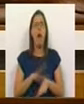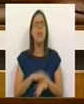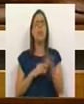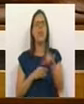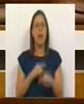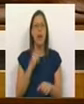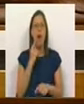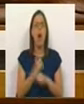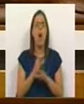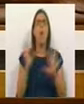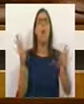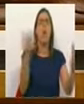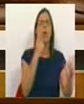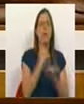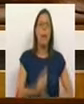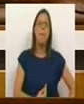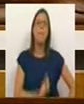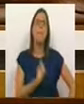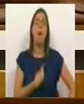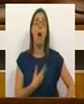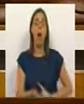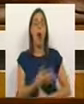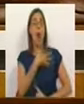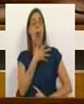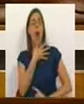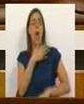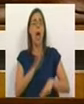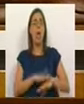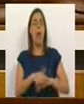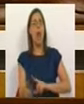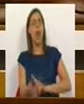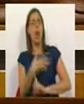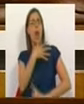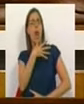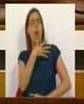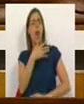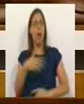esquerda? Onde estão as preocupações patrióticas e de esquerda